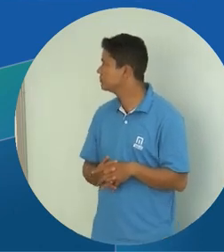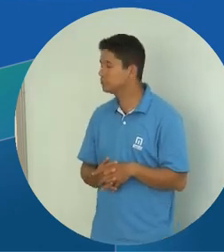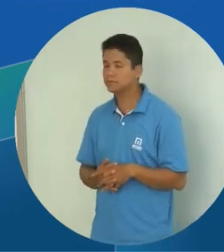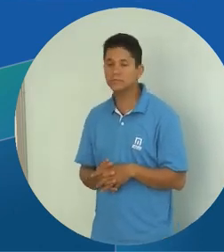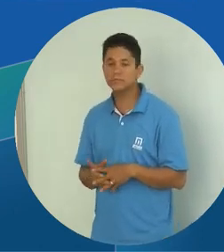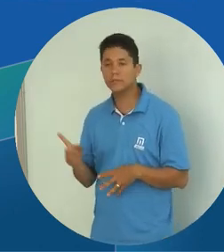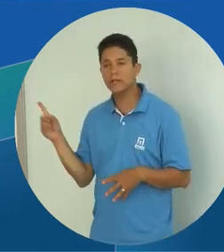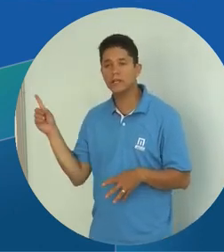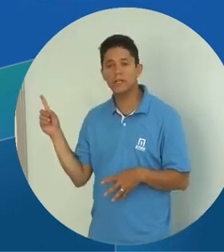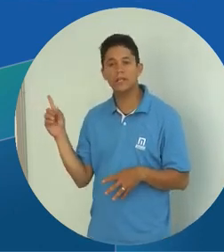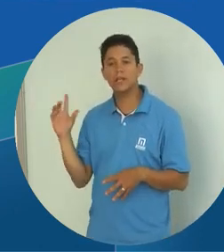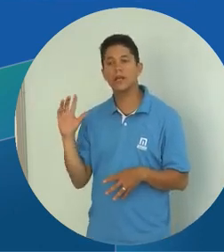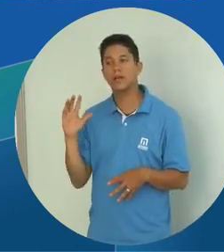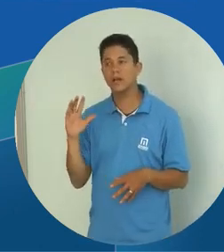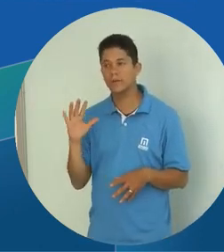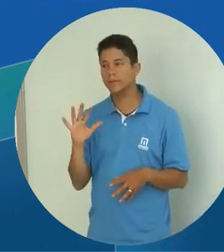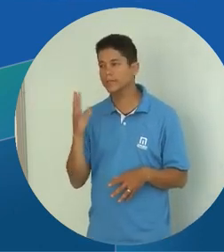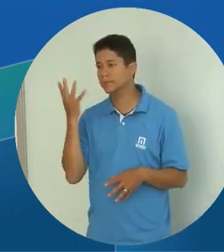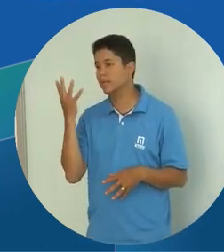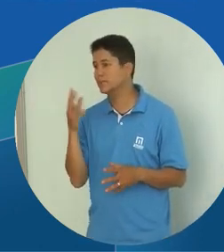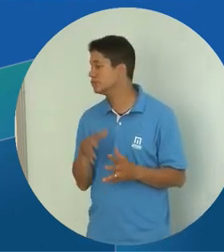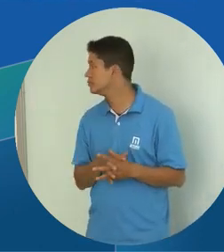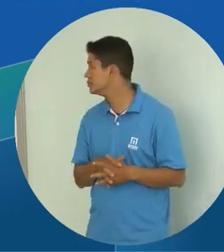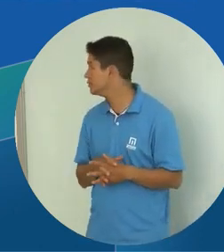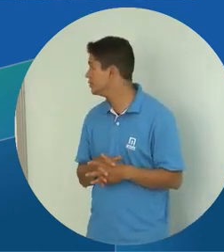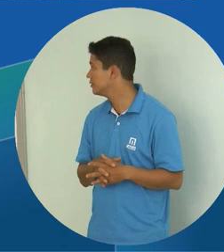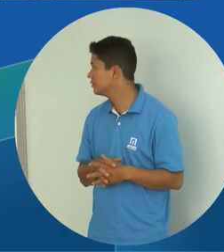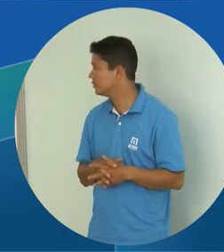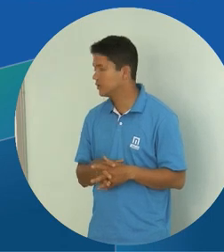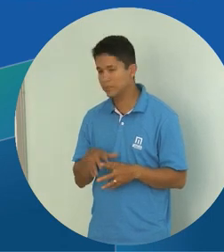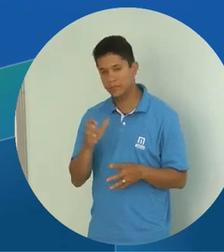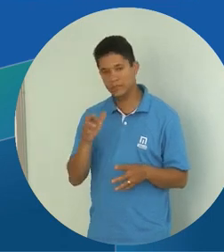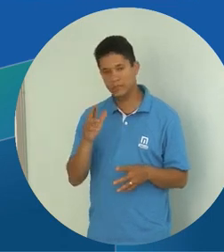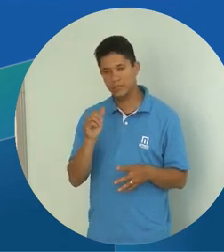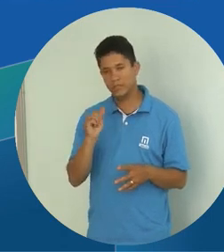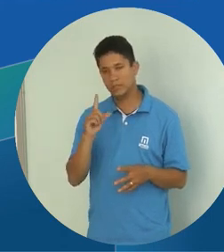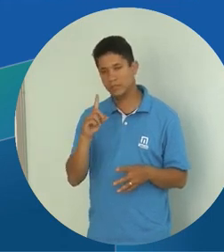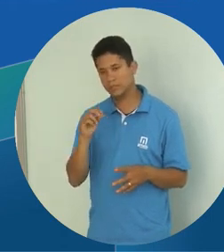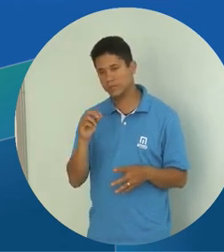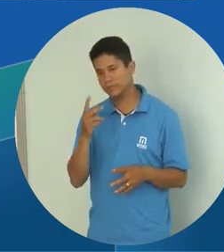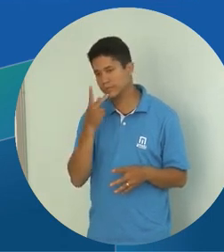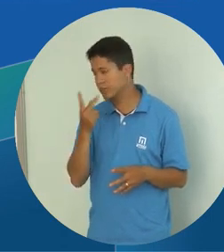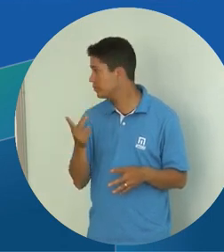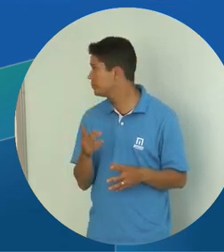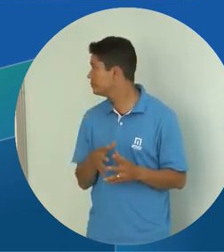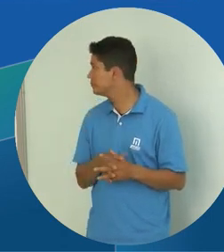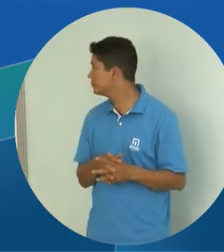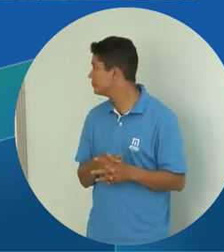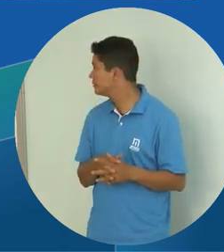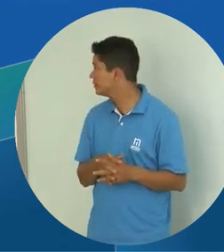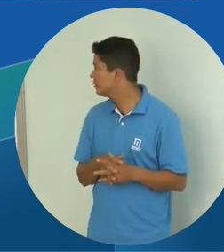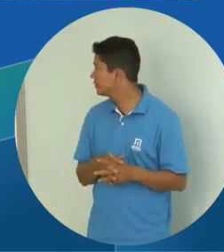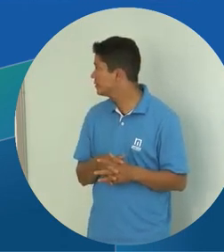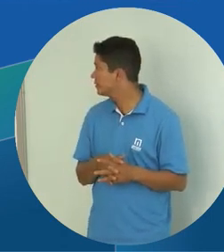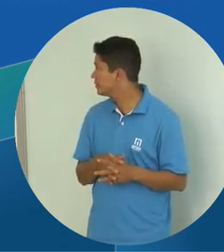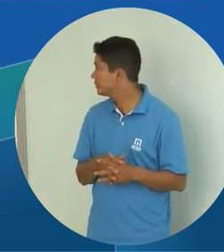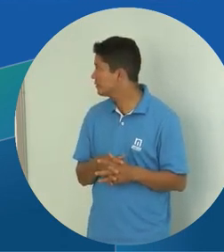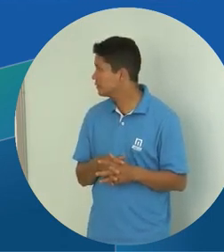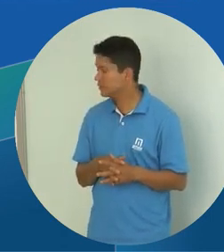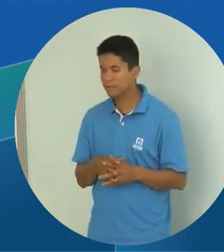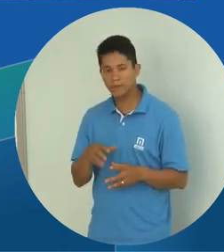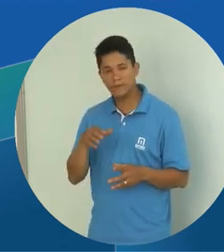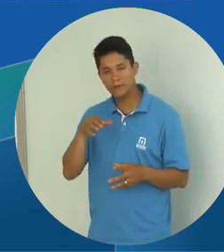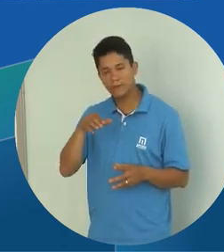Aqui foi o caso que o Heraldo falou, o Leonardo falou, que foi a execução de injeção de